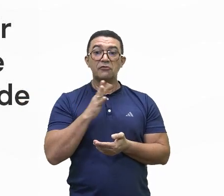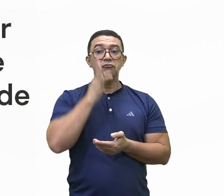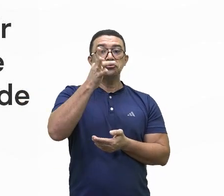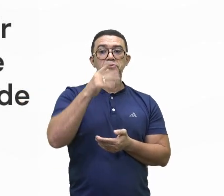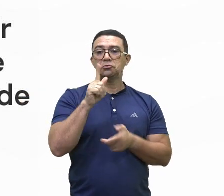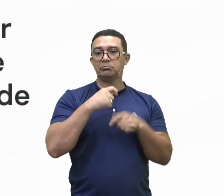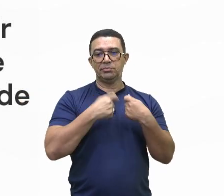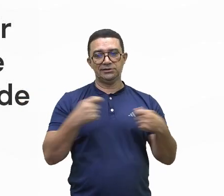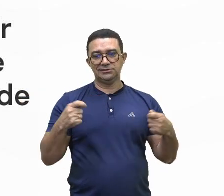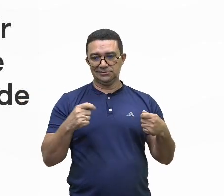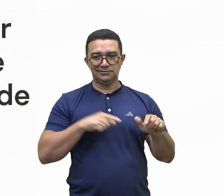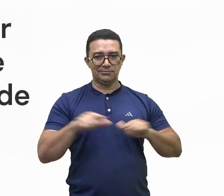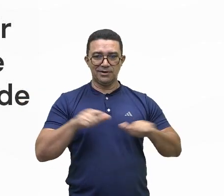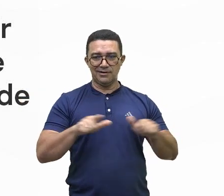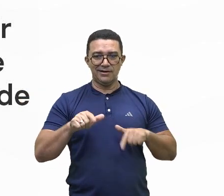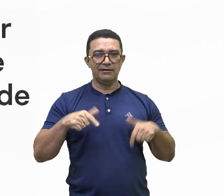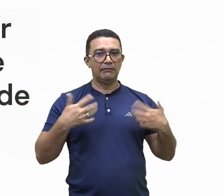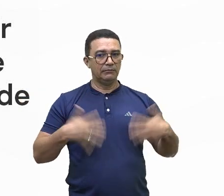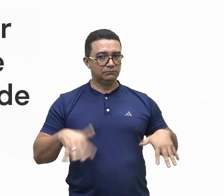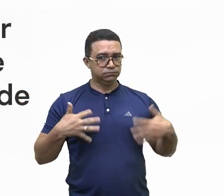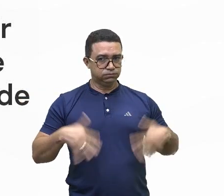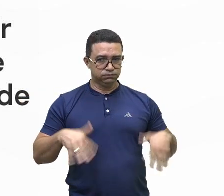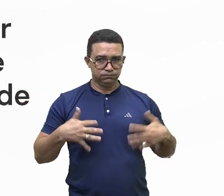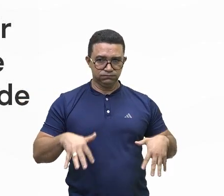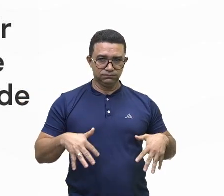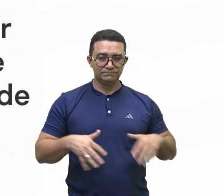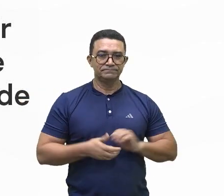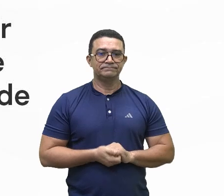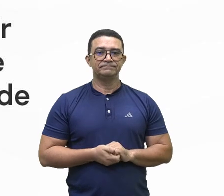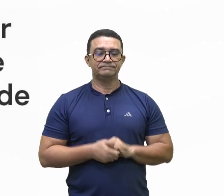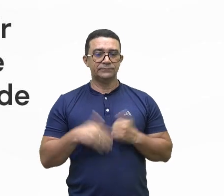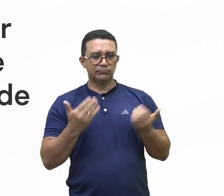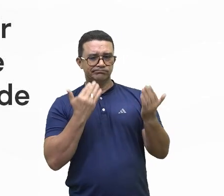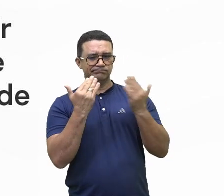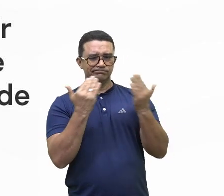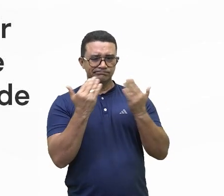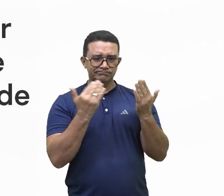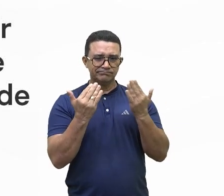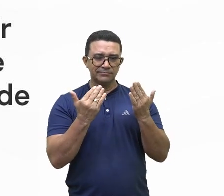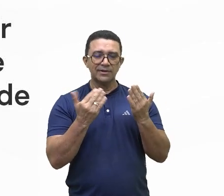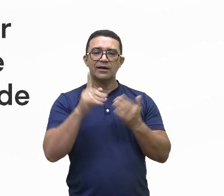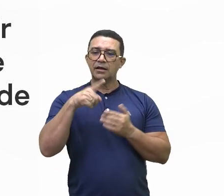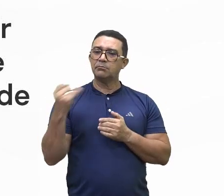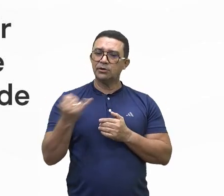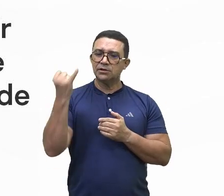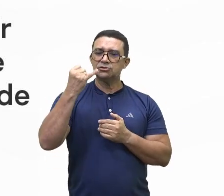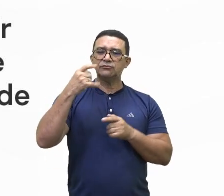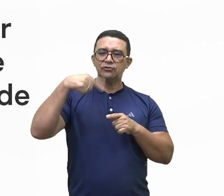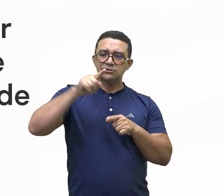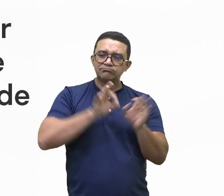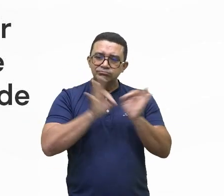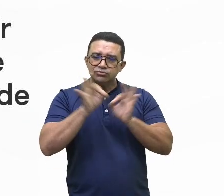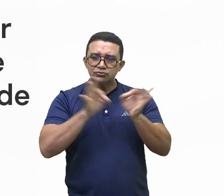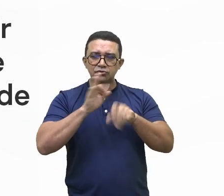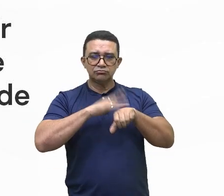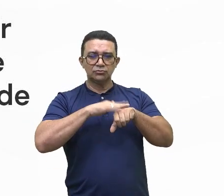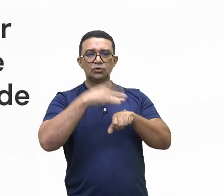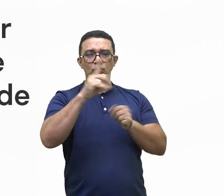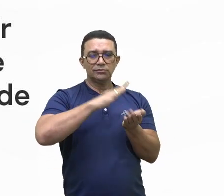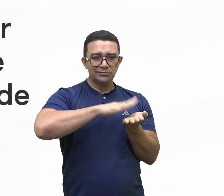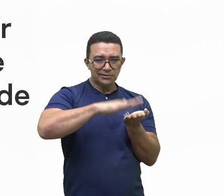trabalhar tanto no futuro. Então, na elaboração dessa análise, é necessário você organizar e planejar as suas